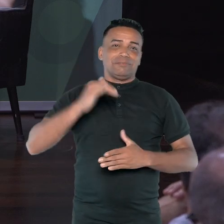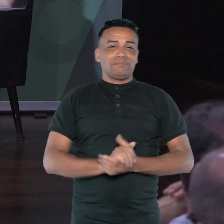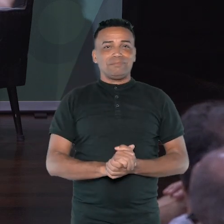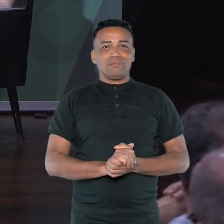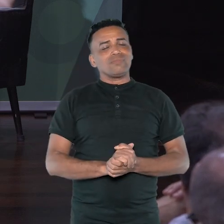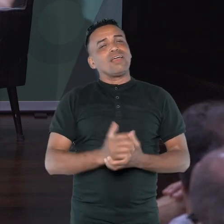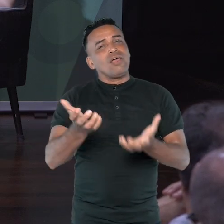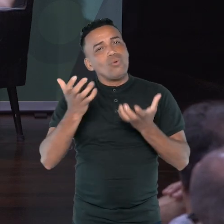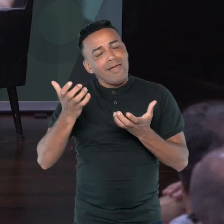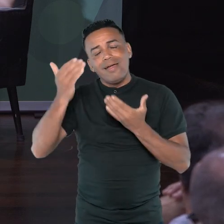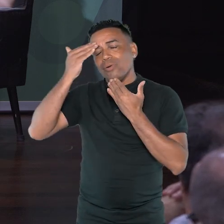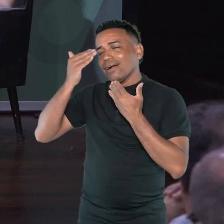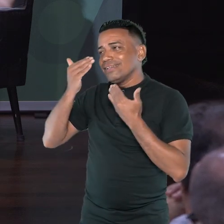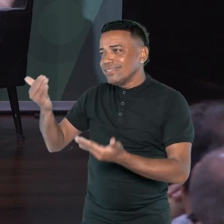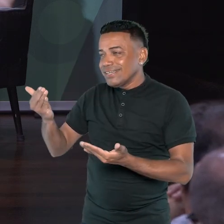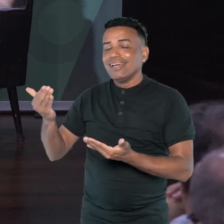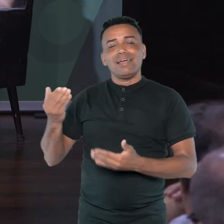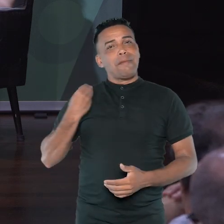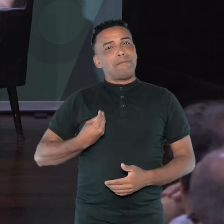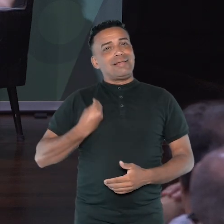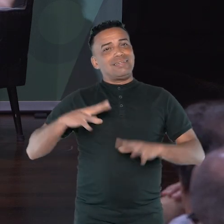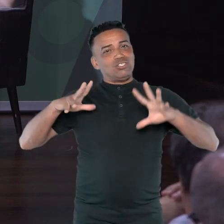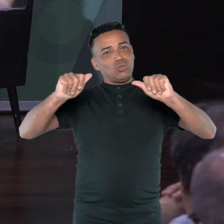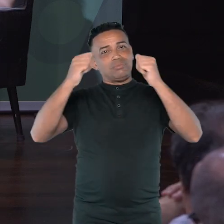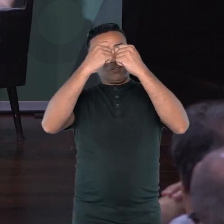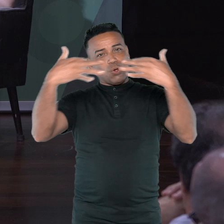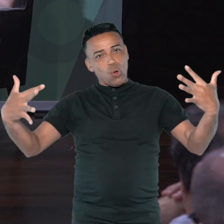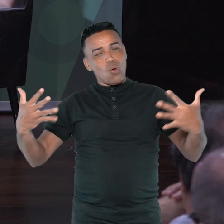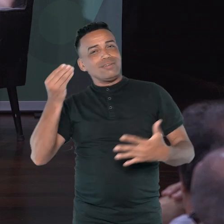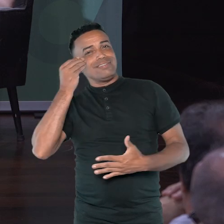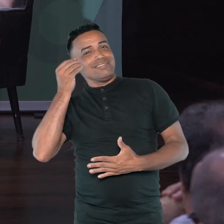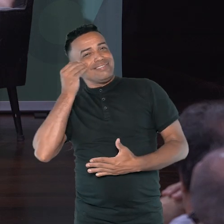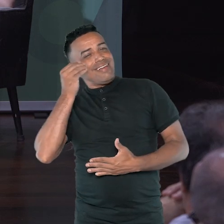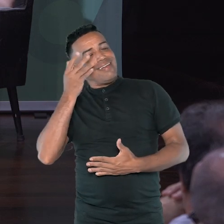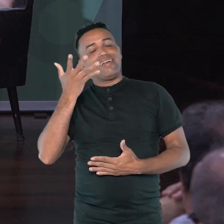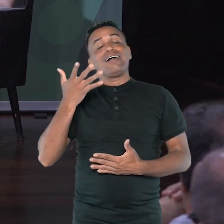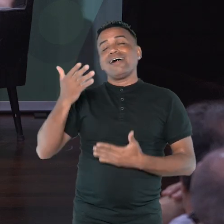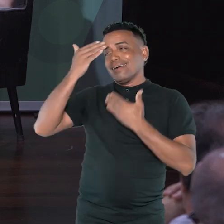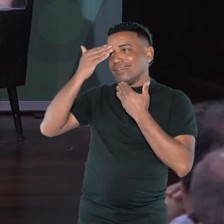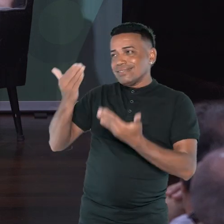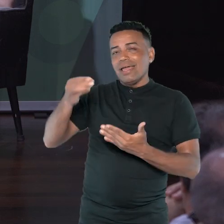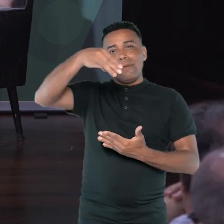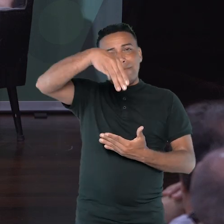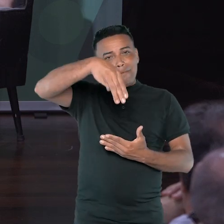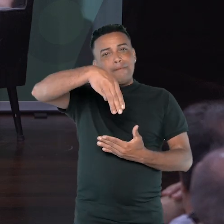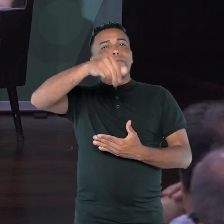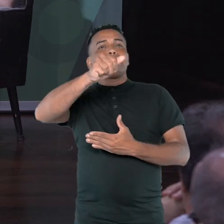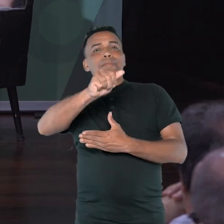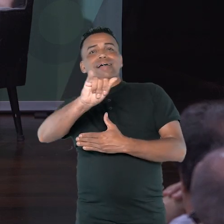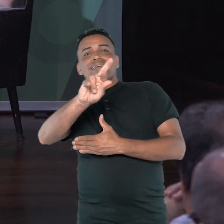Eu quero agradecer enormemente a presença de todos vocês, agradecer, Maíra, a sua generosidade, o seu tempo